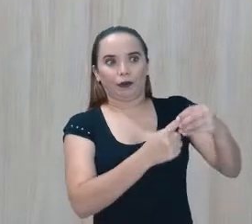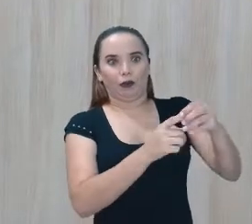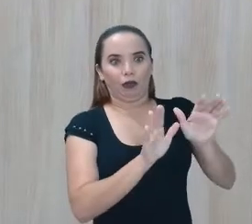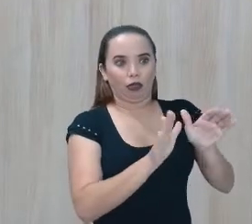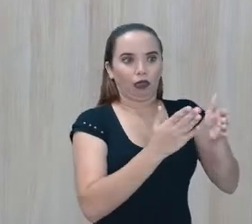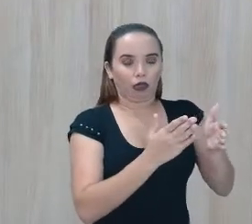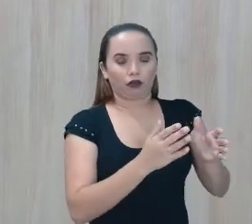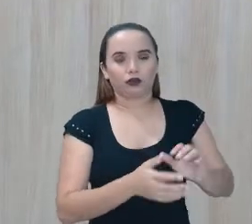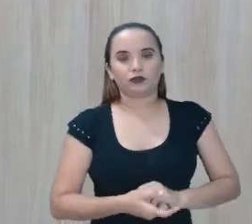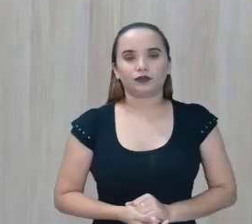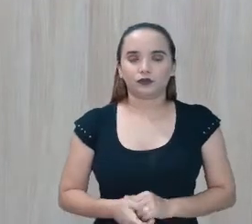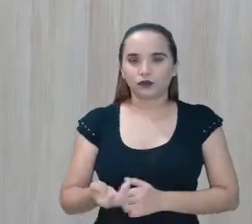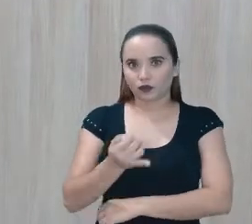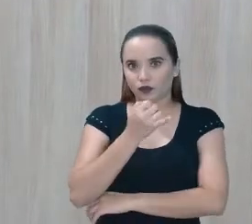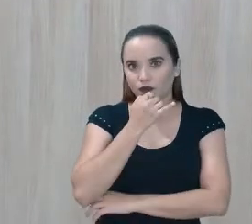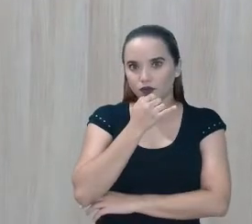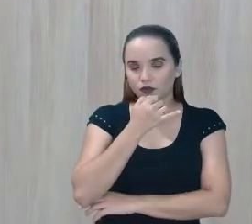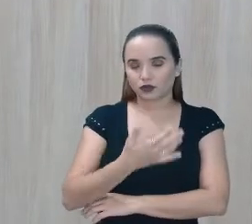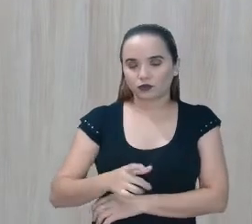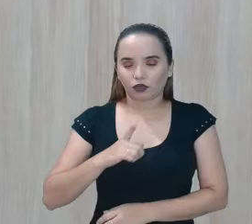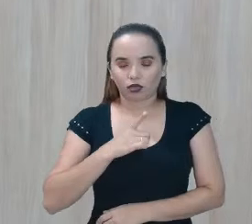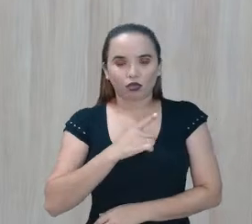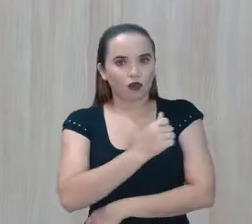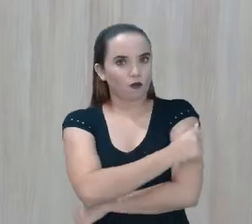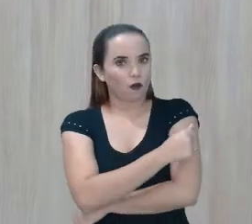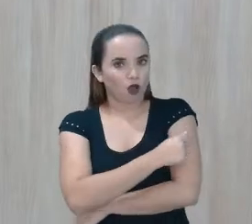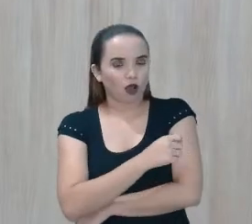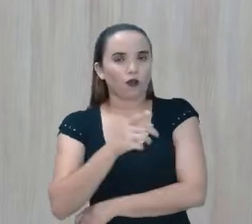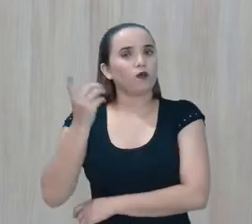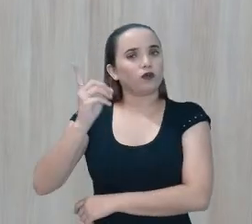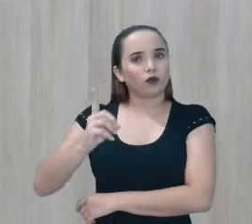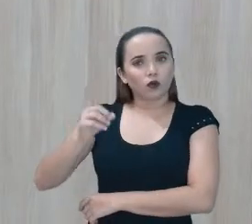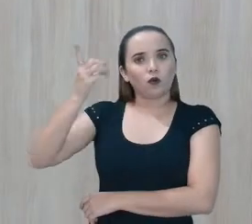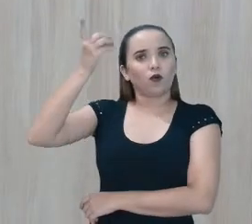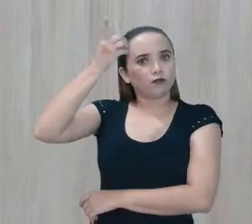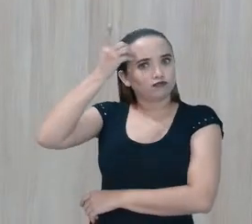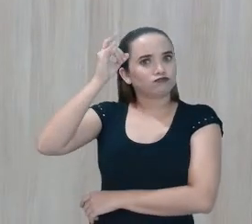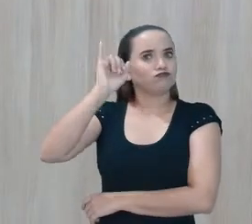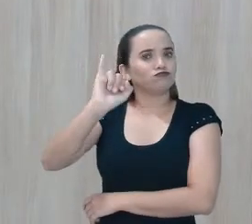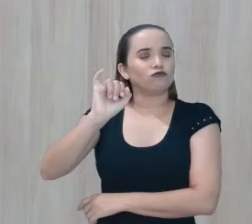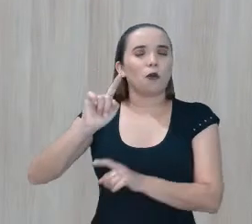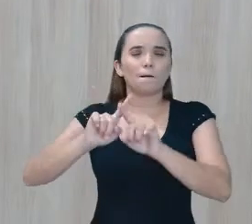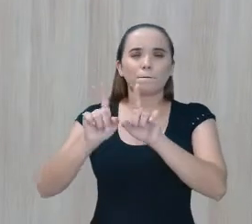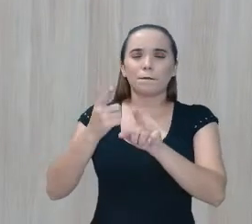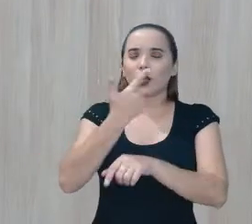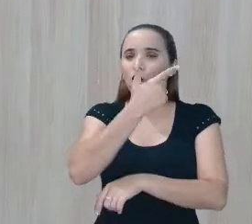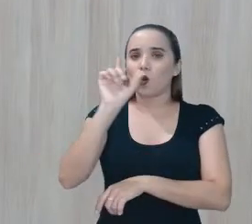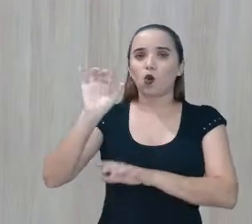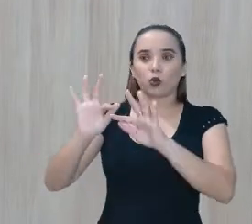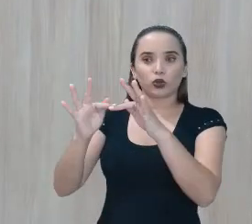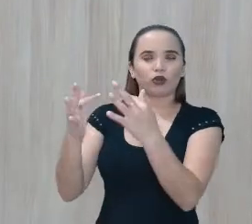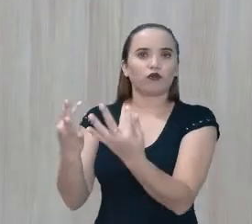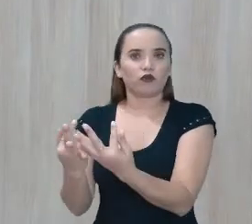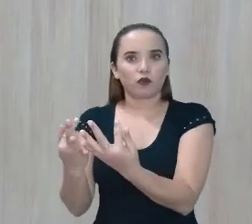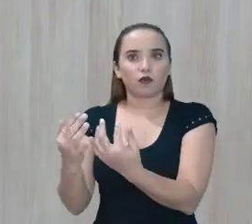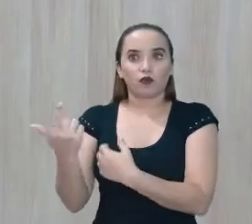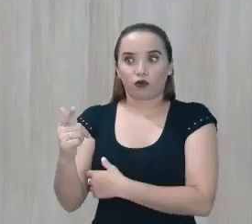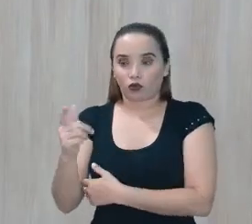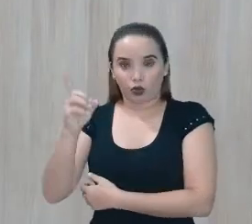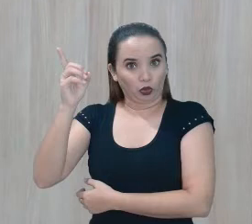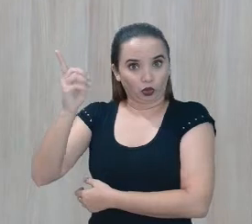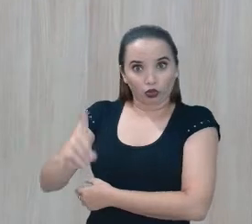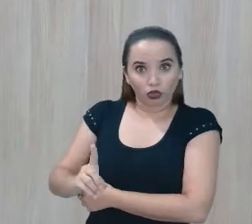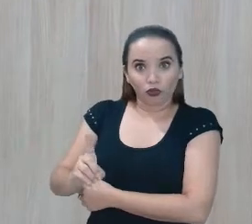exemplo, tem um estudante com deficiência intelectual, mas aí a outra família, que o estudante é sem deficiência,